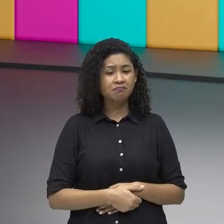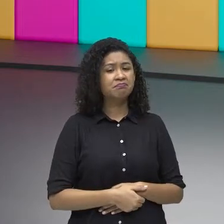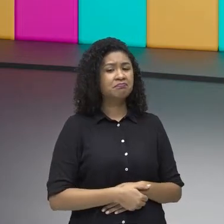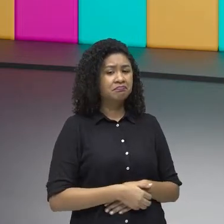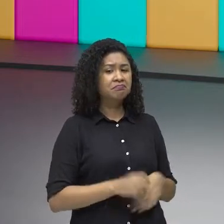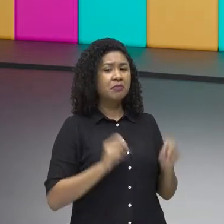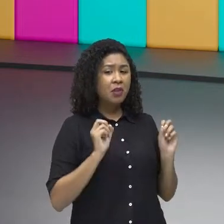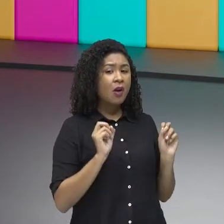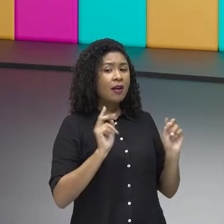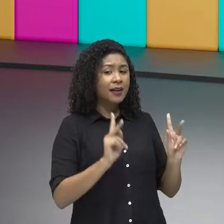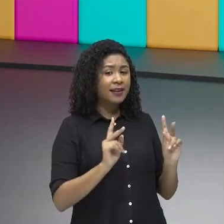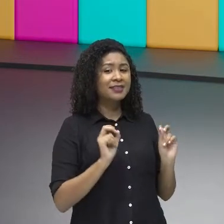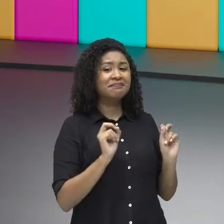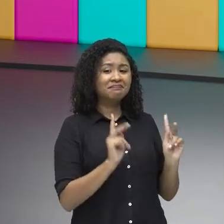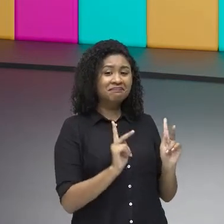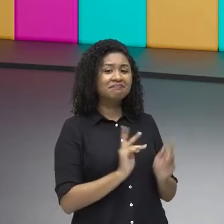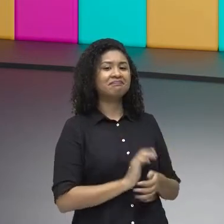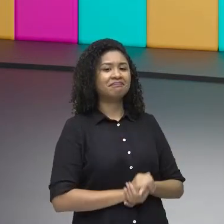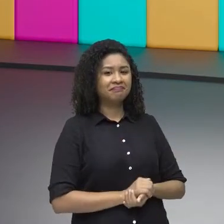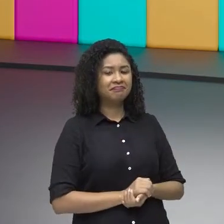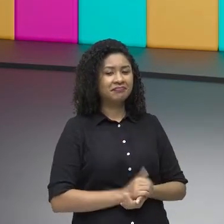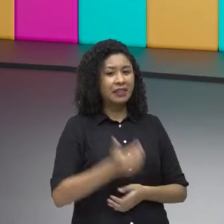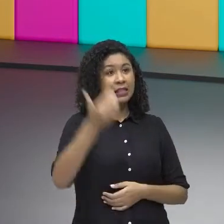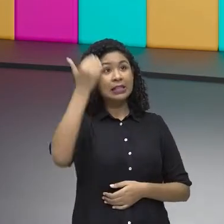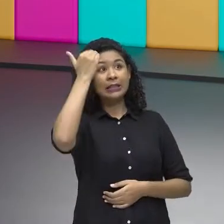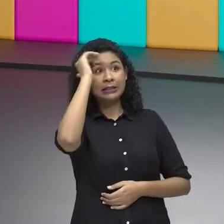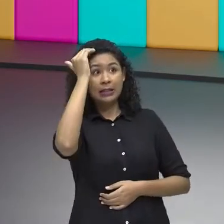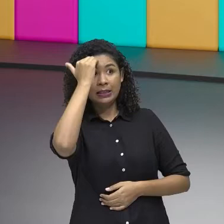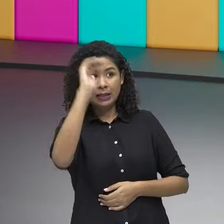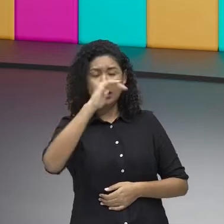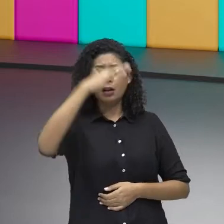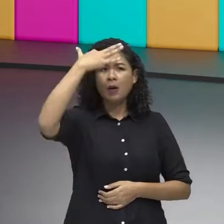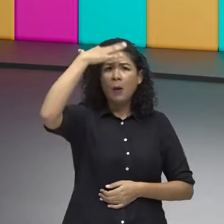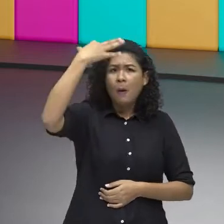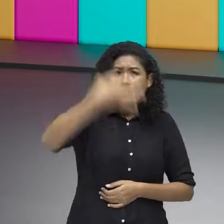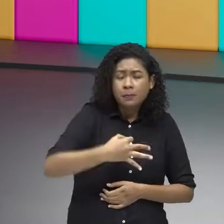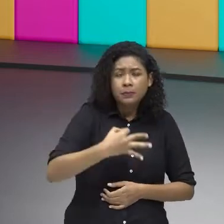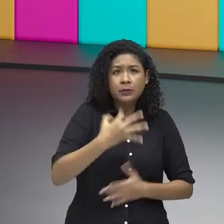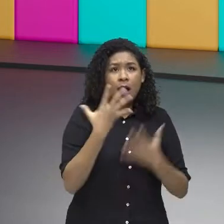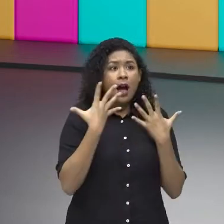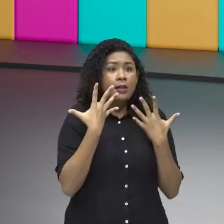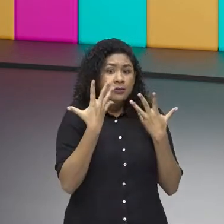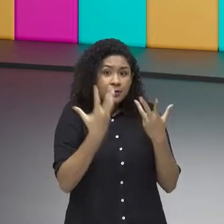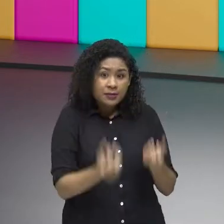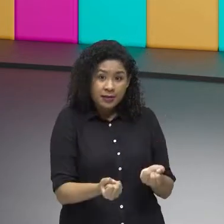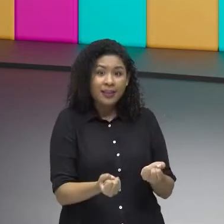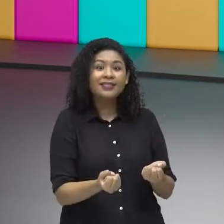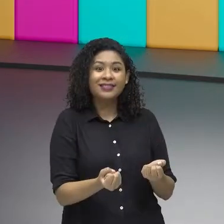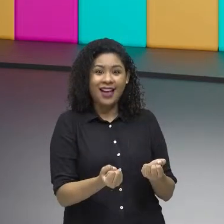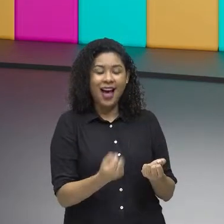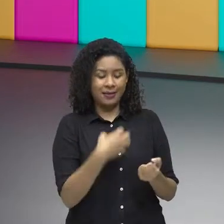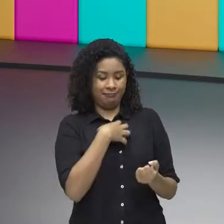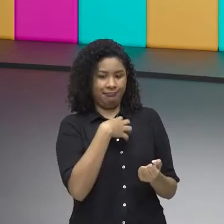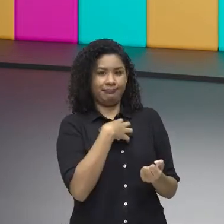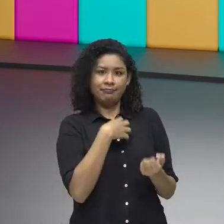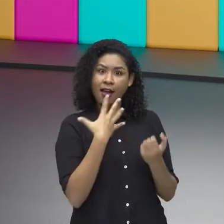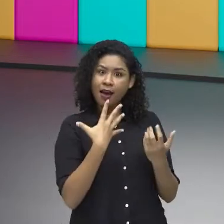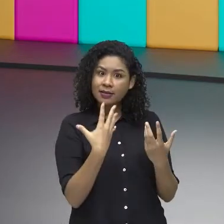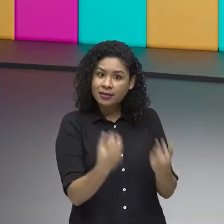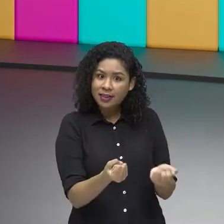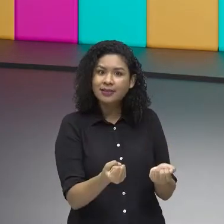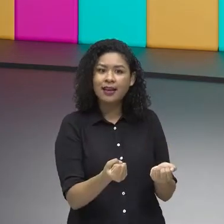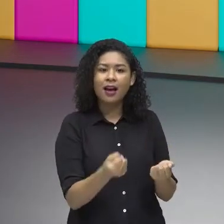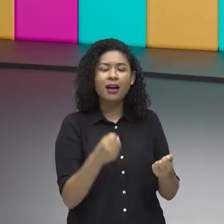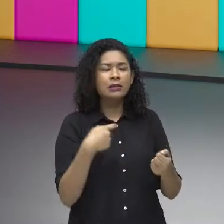Ok, Afonso. Então, entender, compreender, aceitar, né, aquilo que eu estou sentindo, se eu